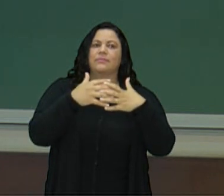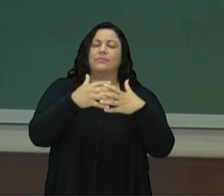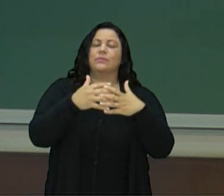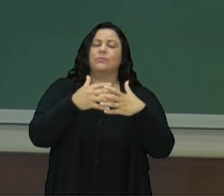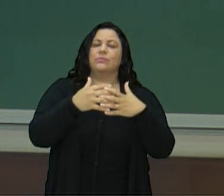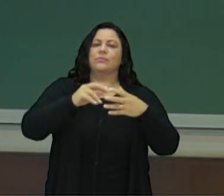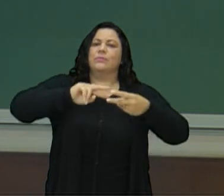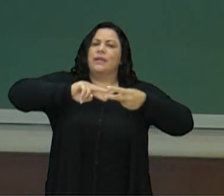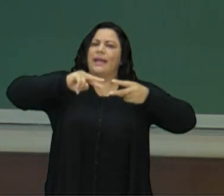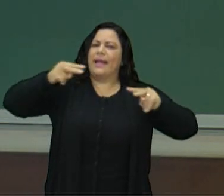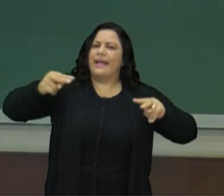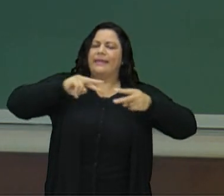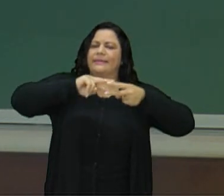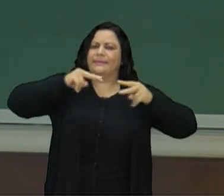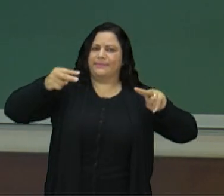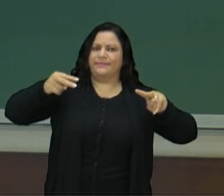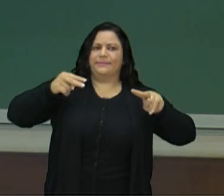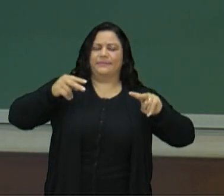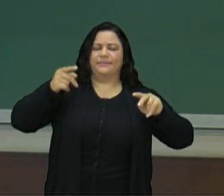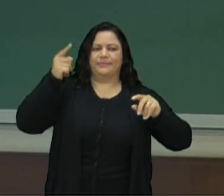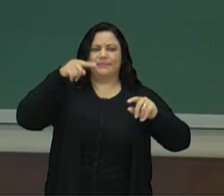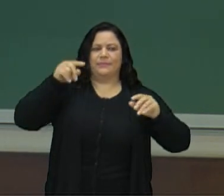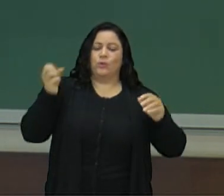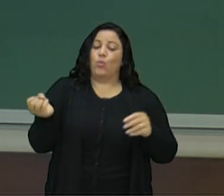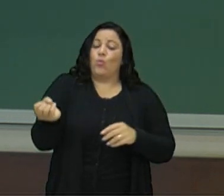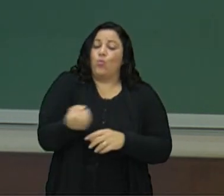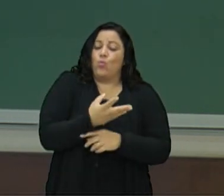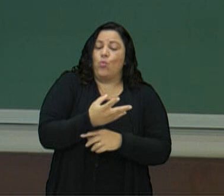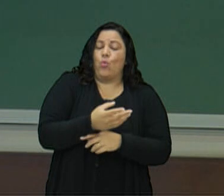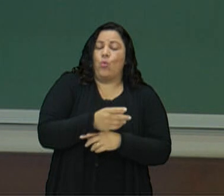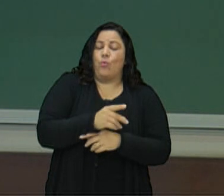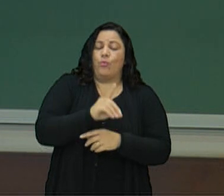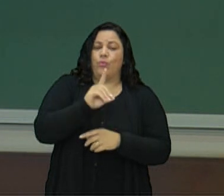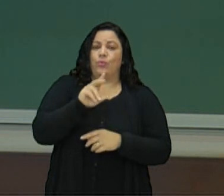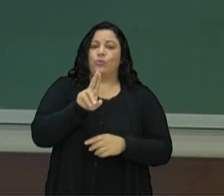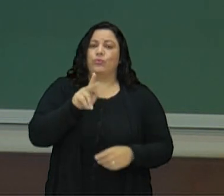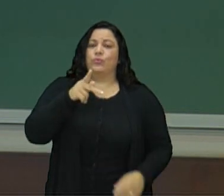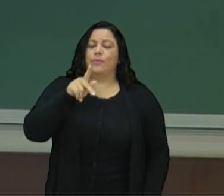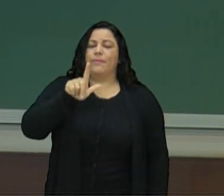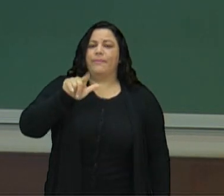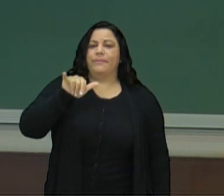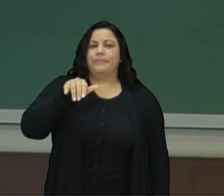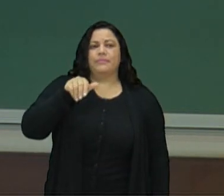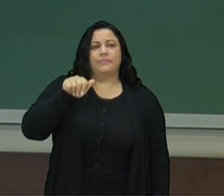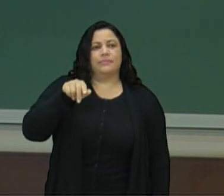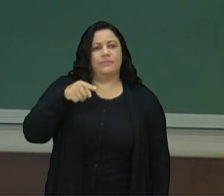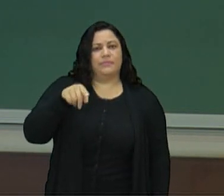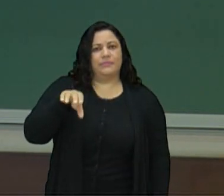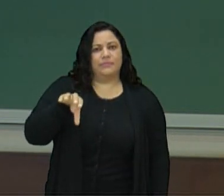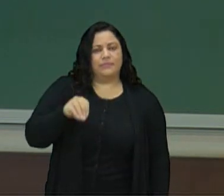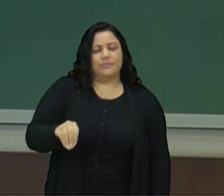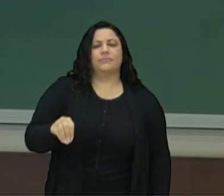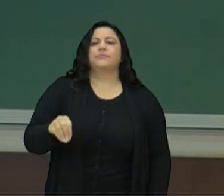novo DNA, duplicação. Seguindo em frente. Produzir uma